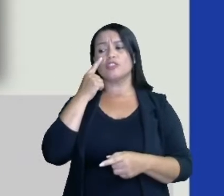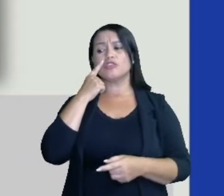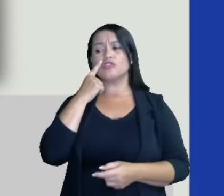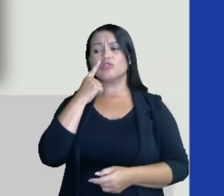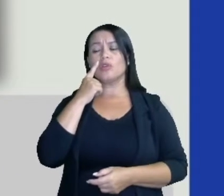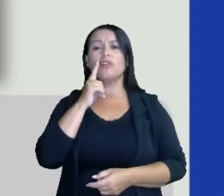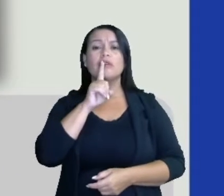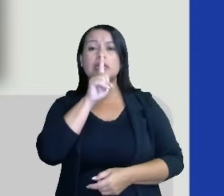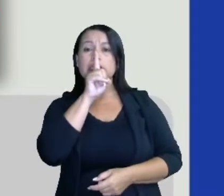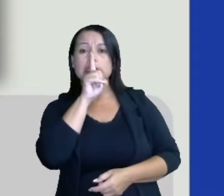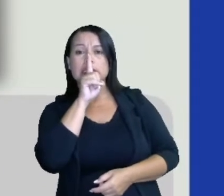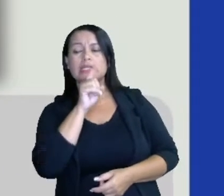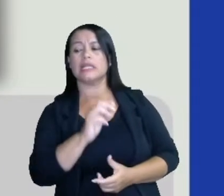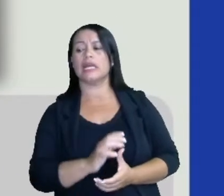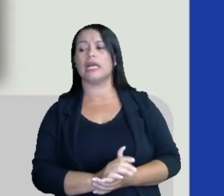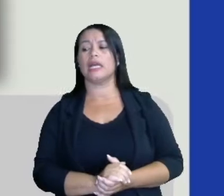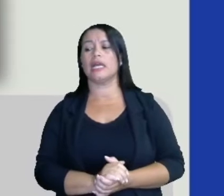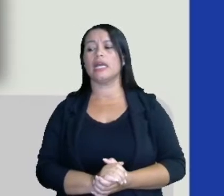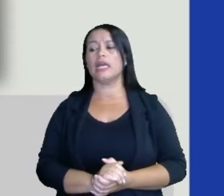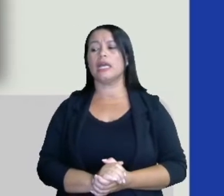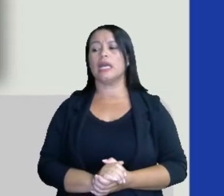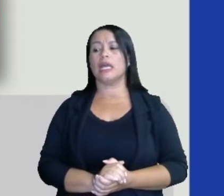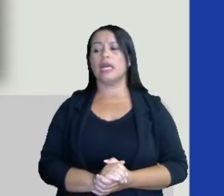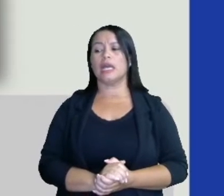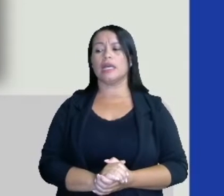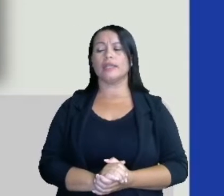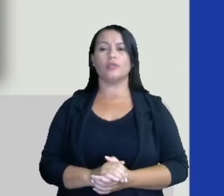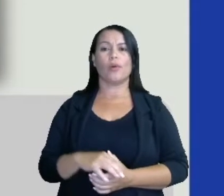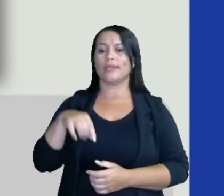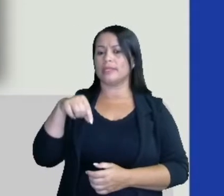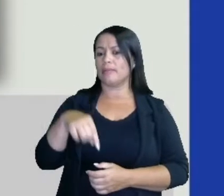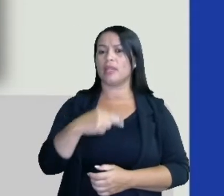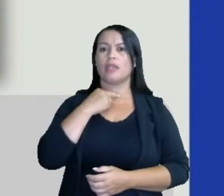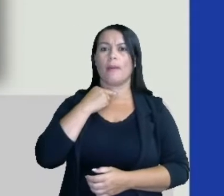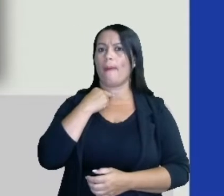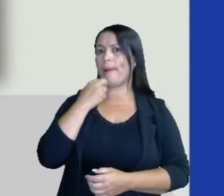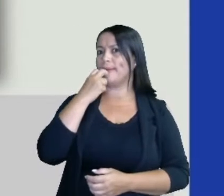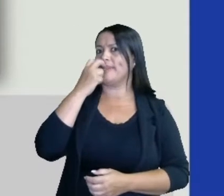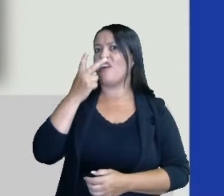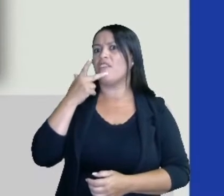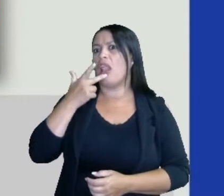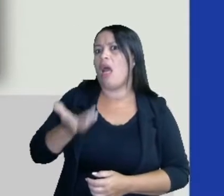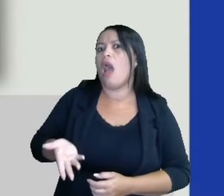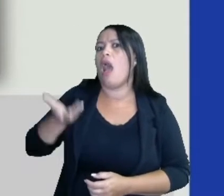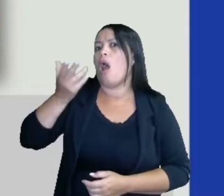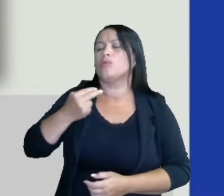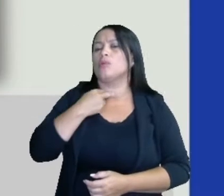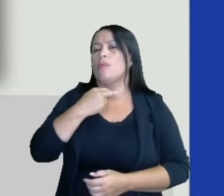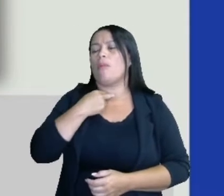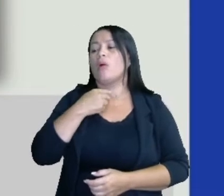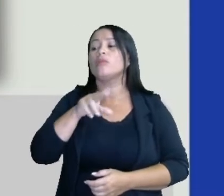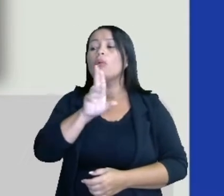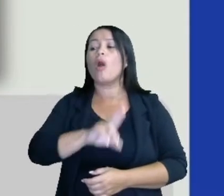Faça silêncio, ou nesse ambiente não pode estar gritando ou falando alto, né? Então eu utilizei aqui a